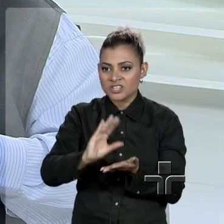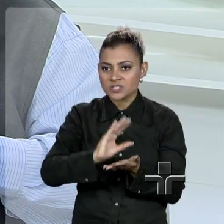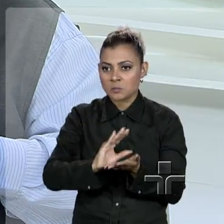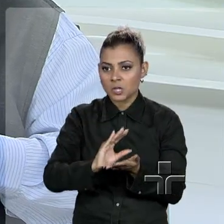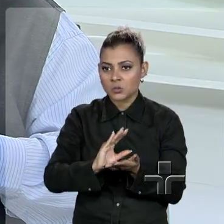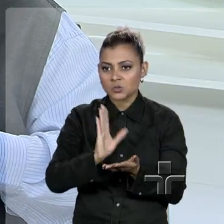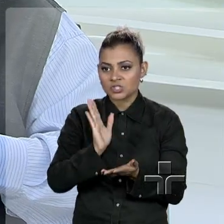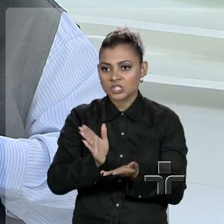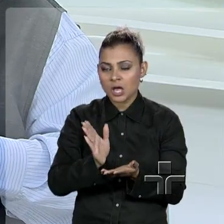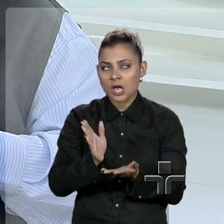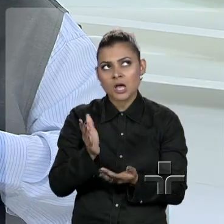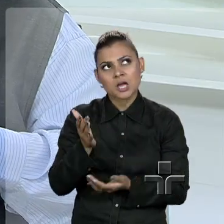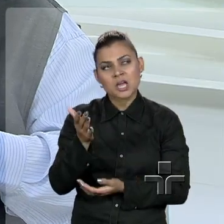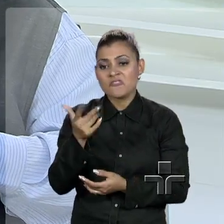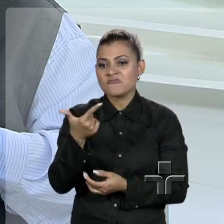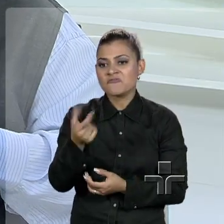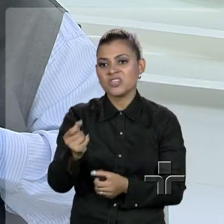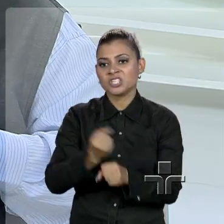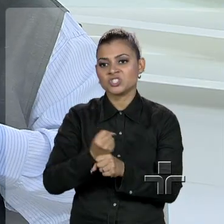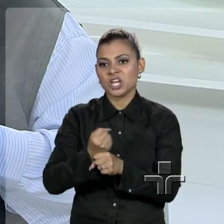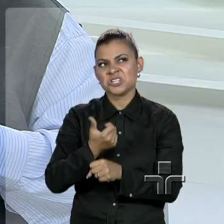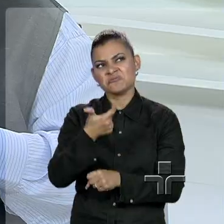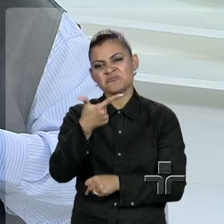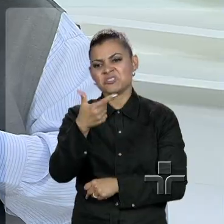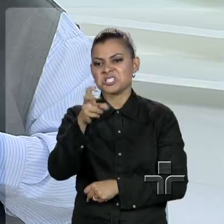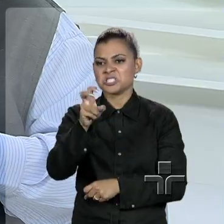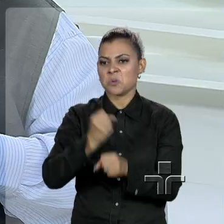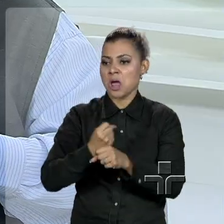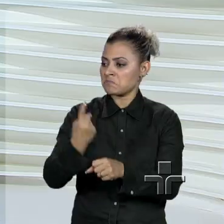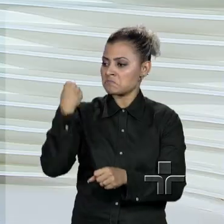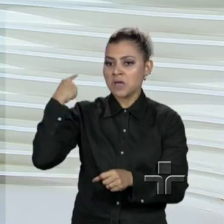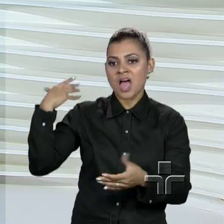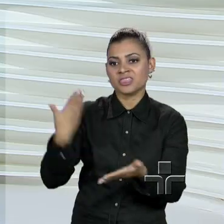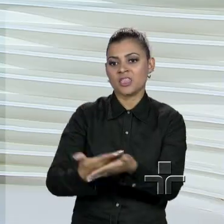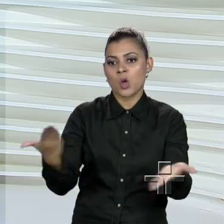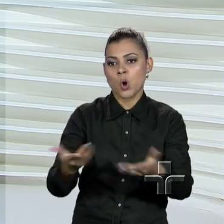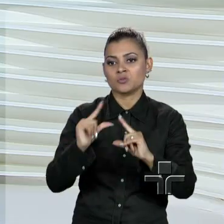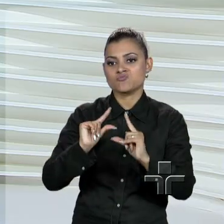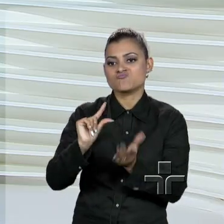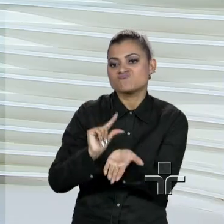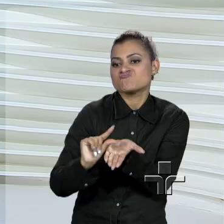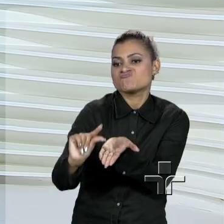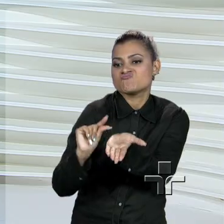murcho praticamente há 20 anos, 25 anos. Na verdade,